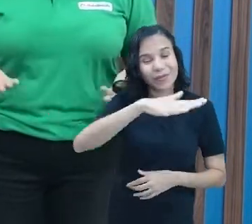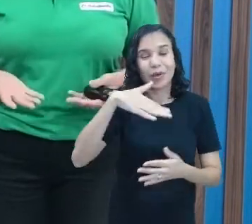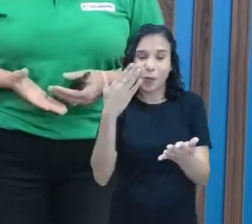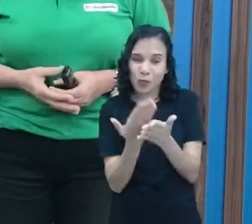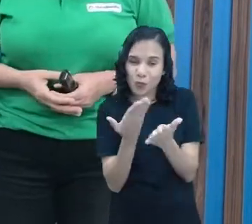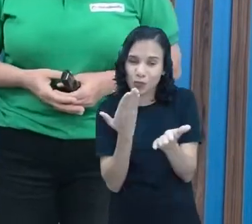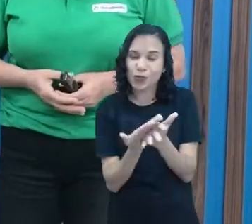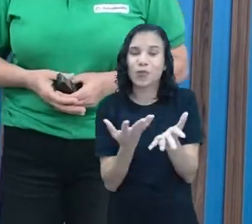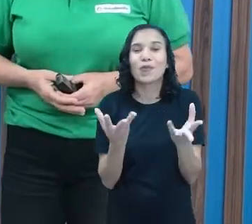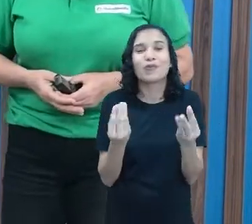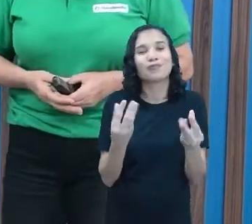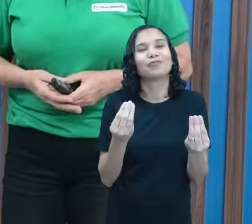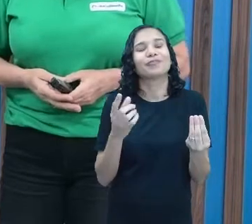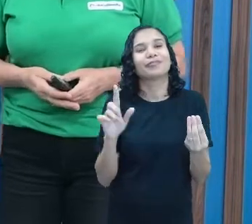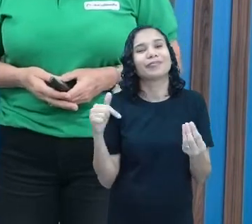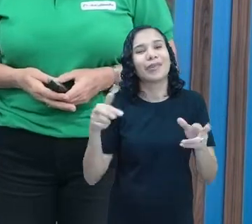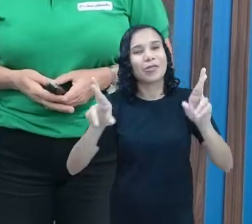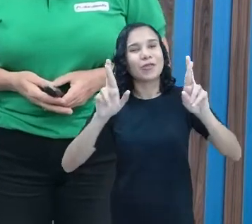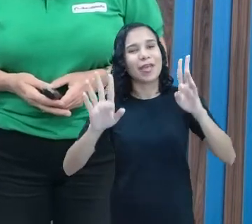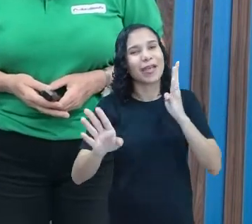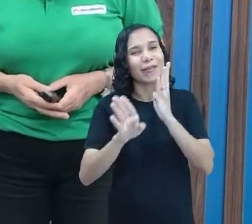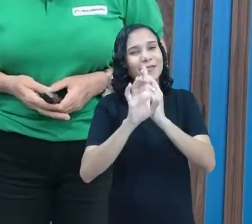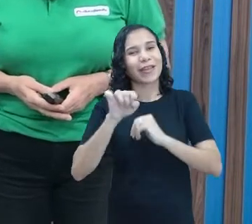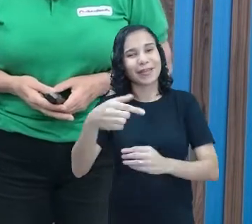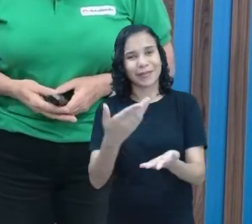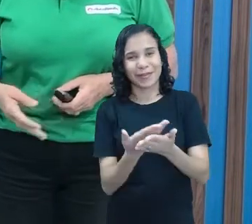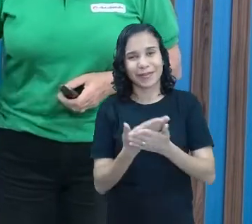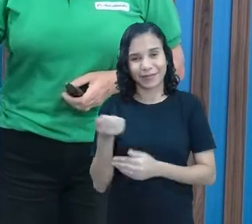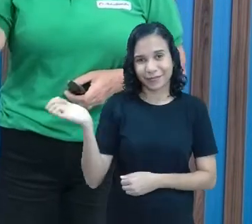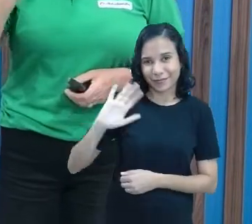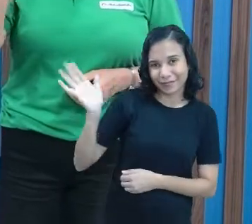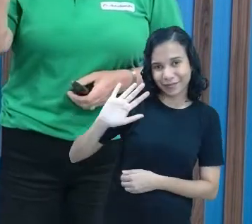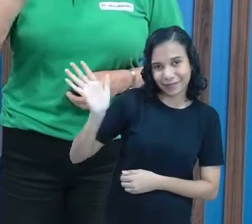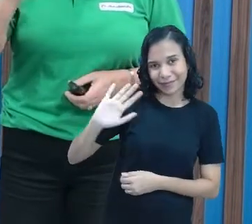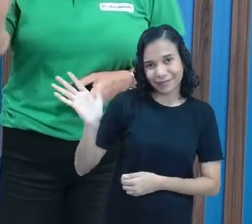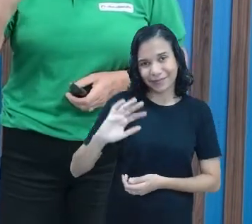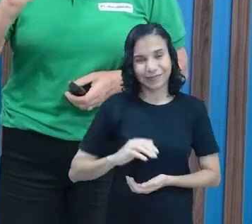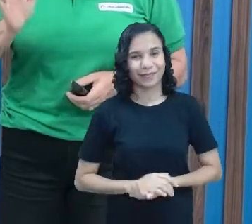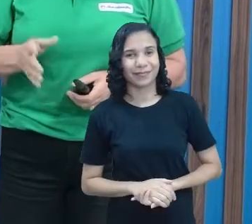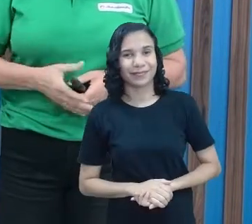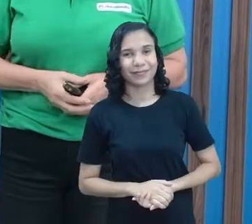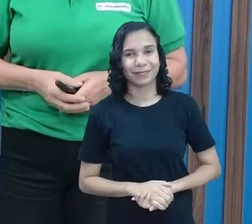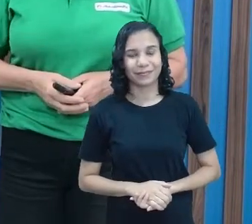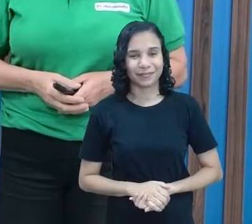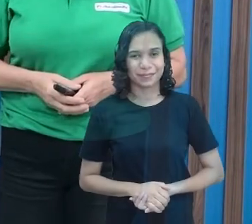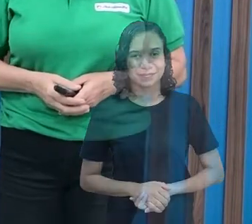estudem e aí eu espero vocês na próxima aula. Tchau, tchau, pessoal.